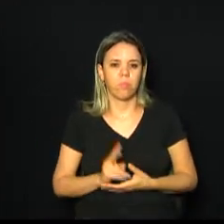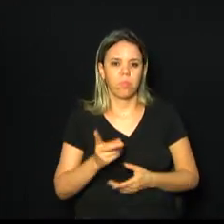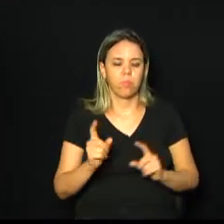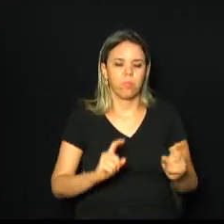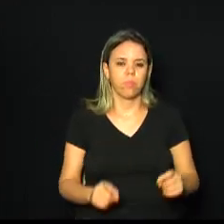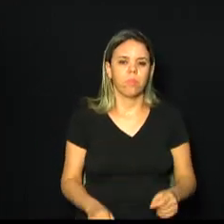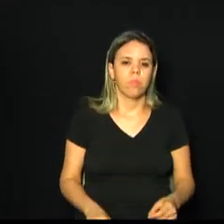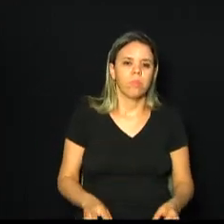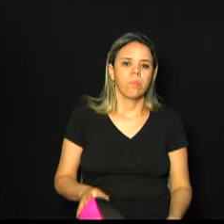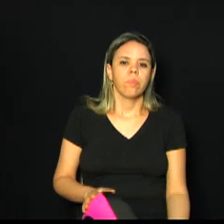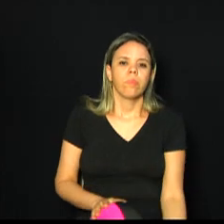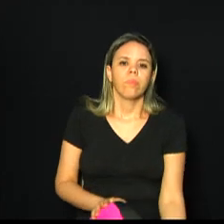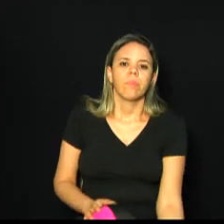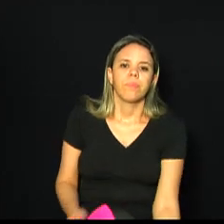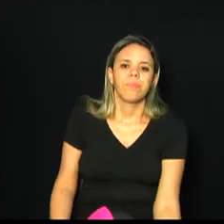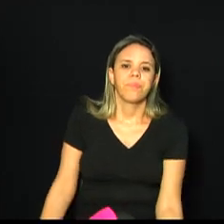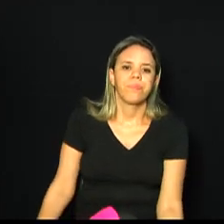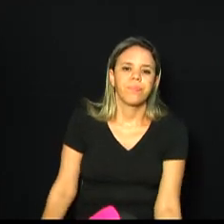reunião,